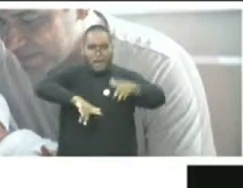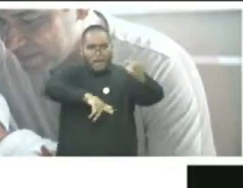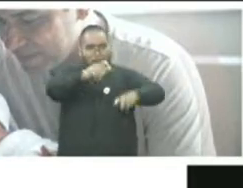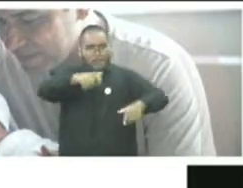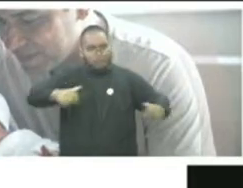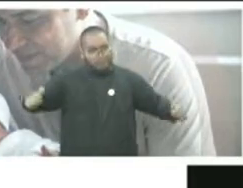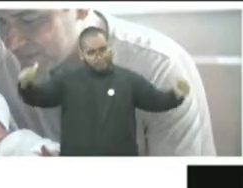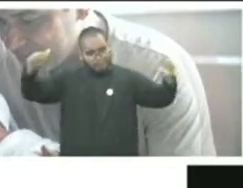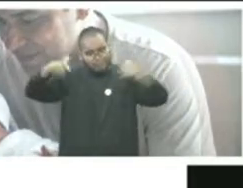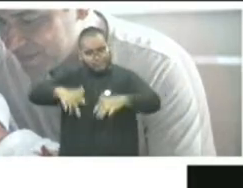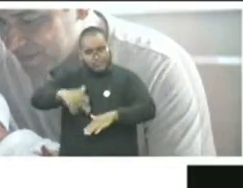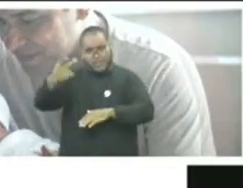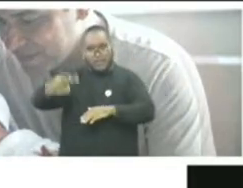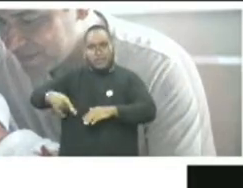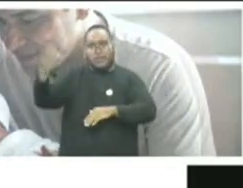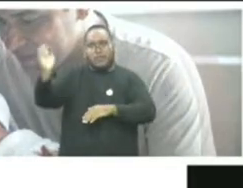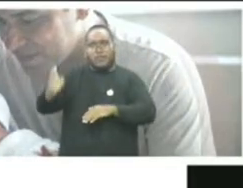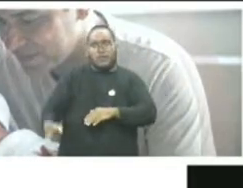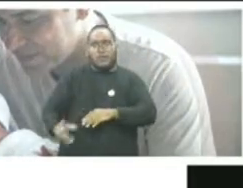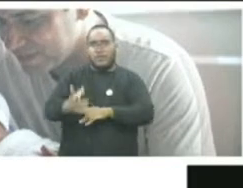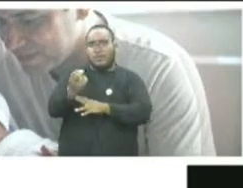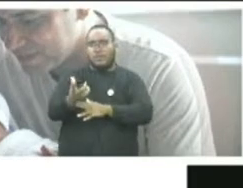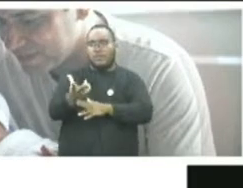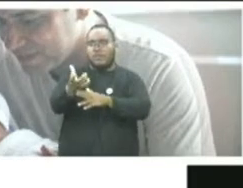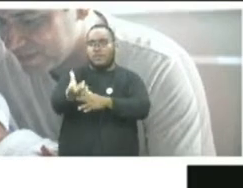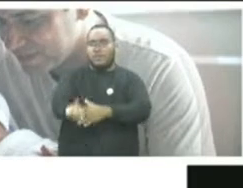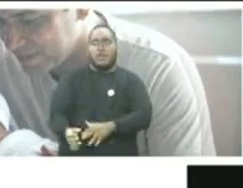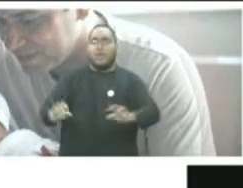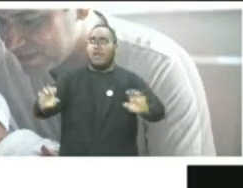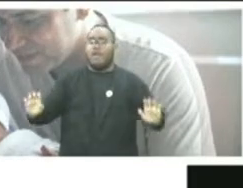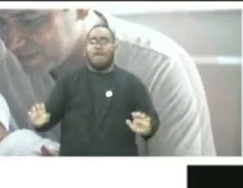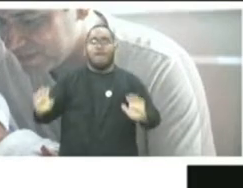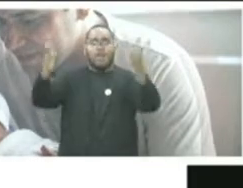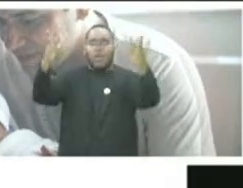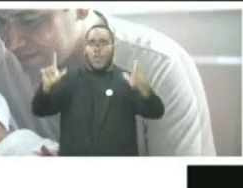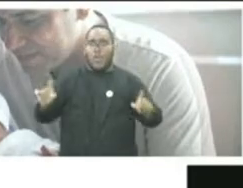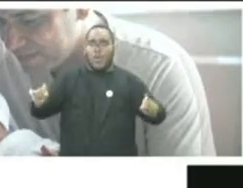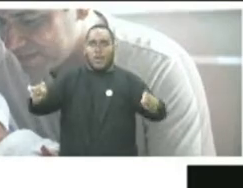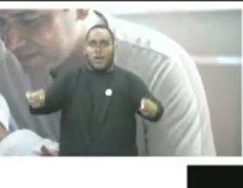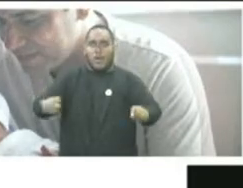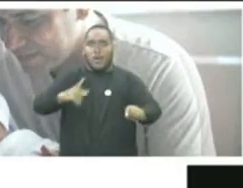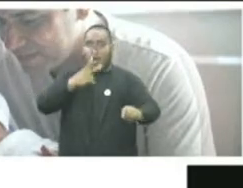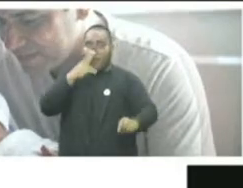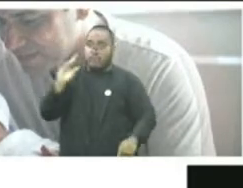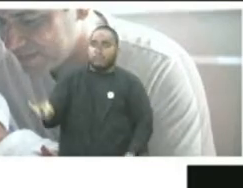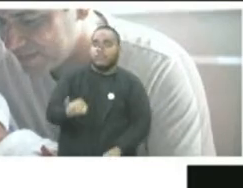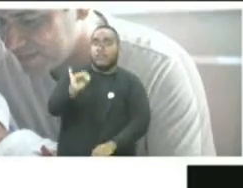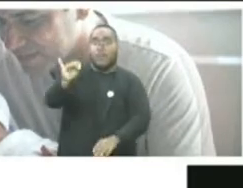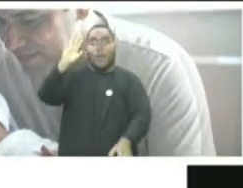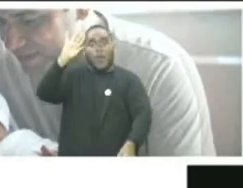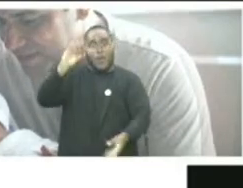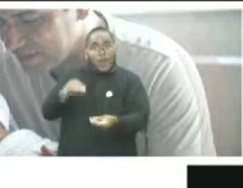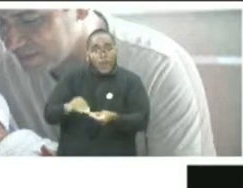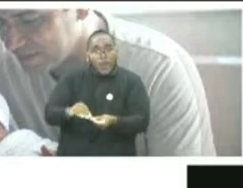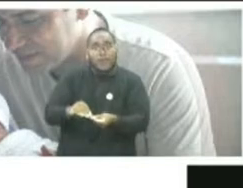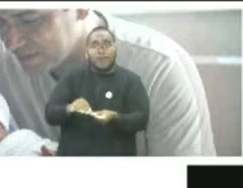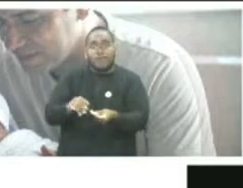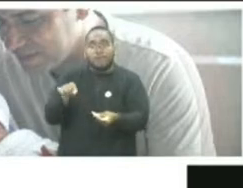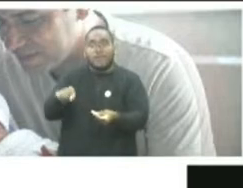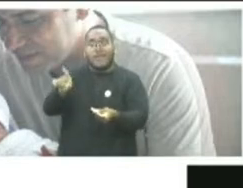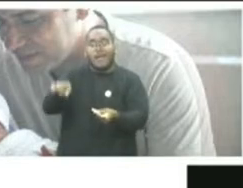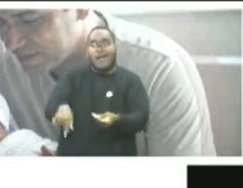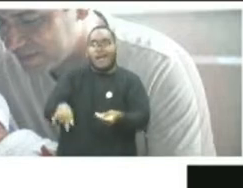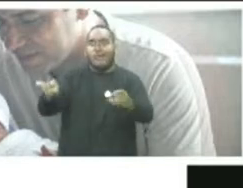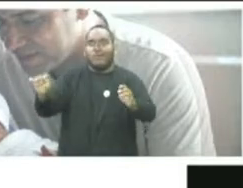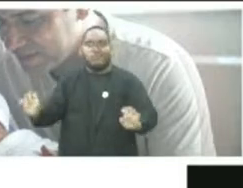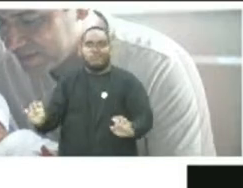2026. E que evento é esse, né? Eu acho que é importante a gente entender que esse é um evento